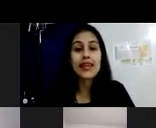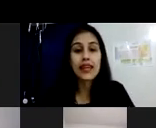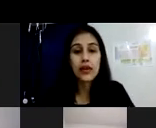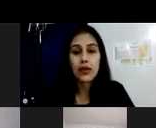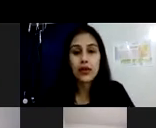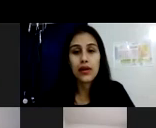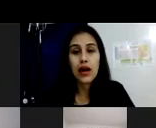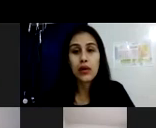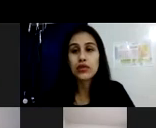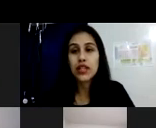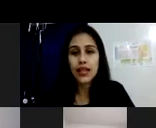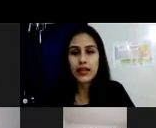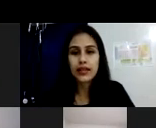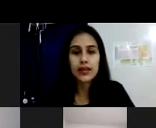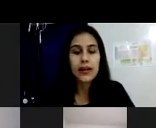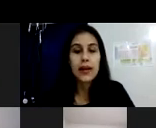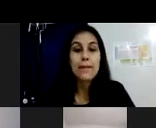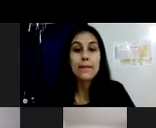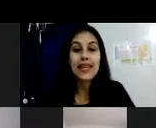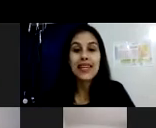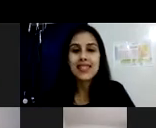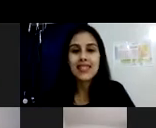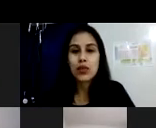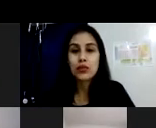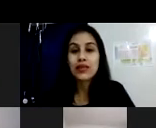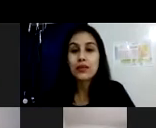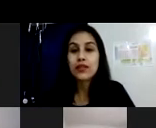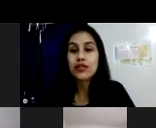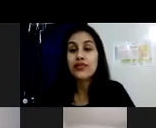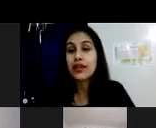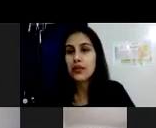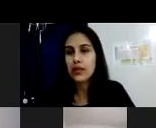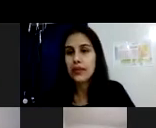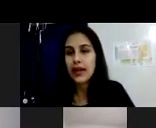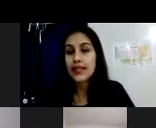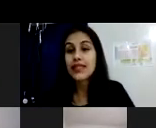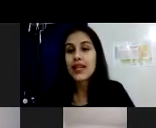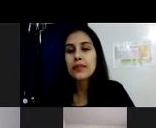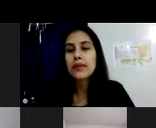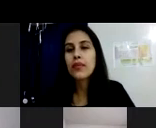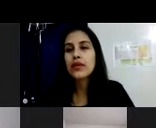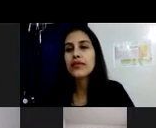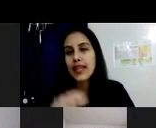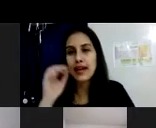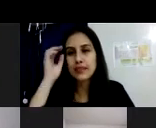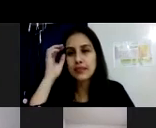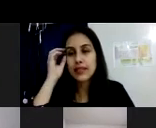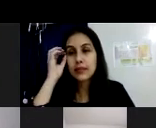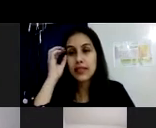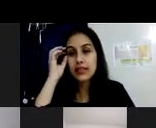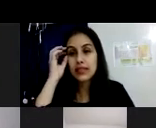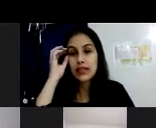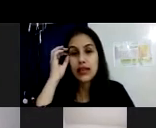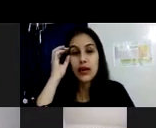E aqui, ó, algo de alerta. Mesas com tampa de vidro. É sempre bom evitar,